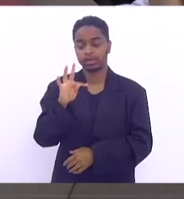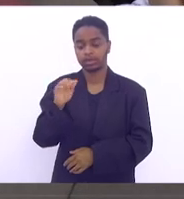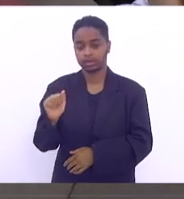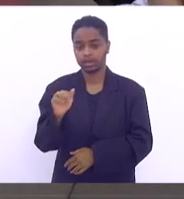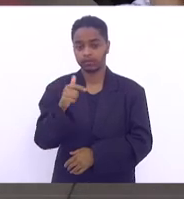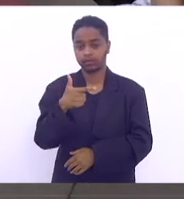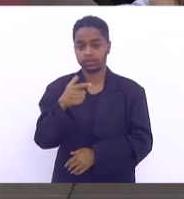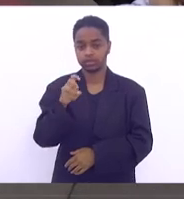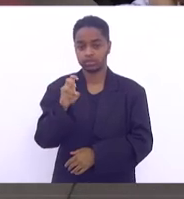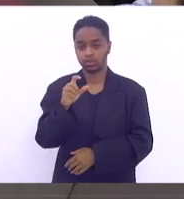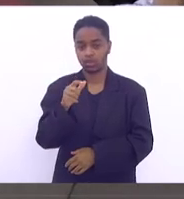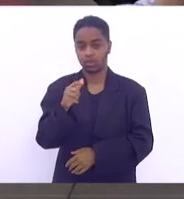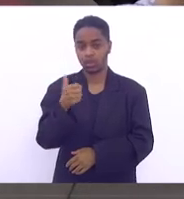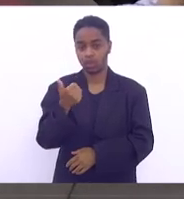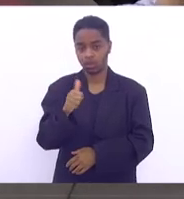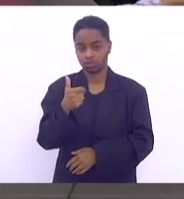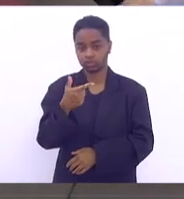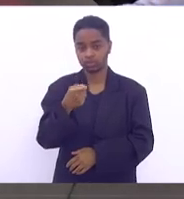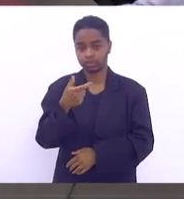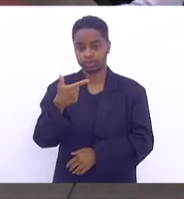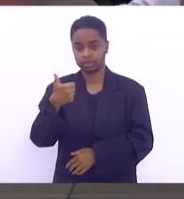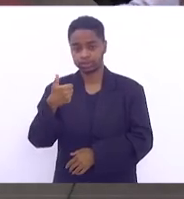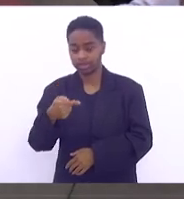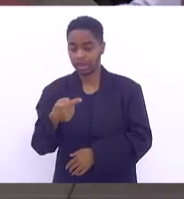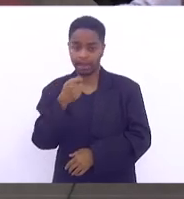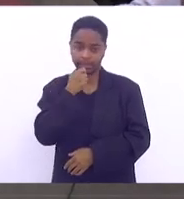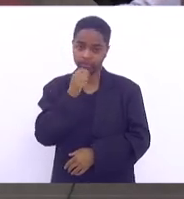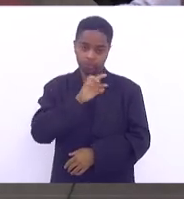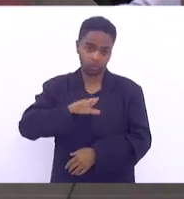2511/17. Então, ainda não foi convertido em lei.